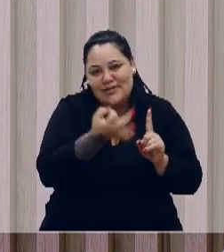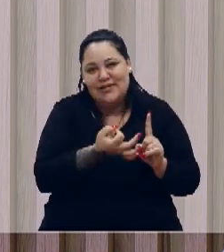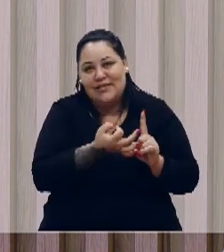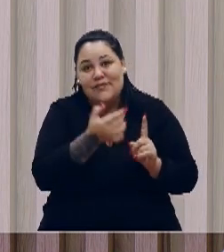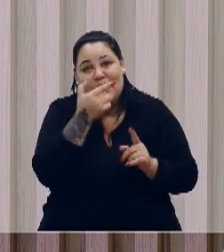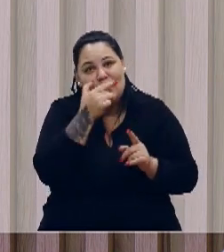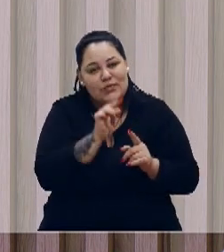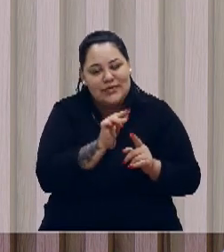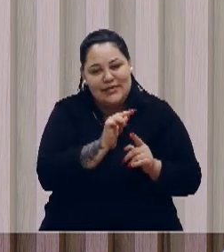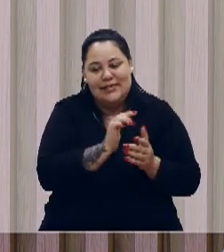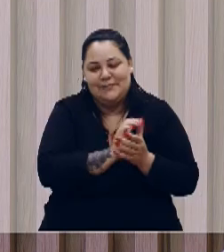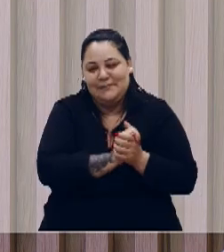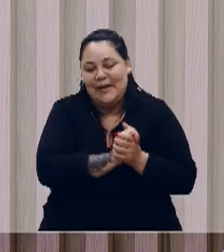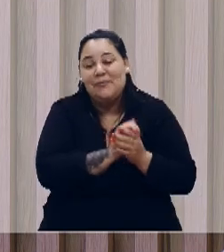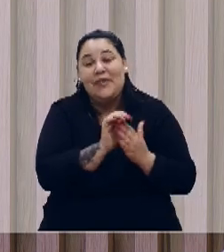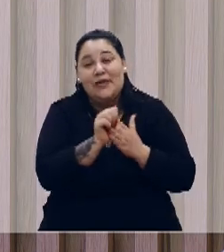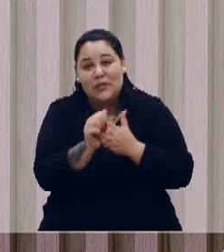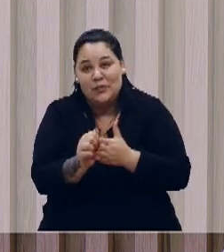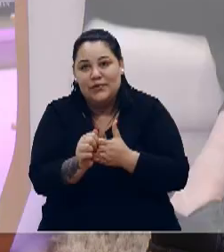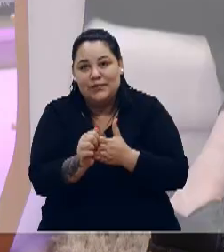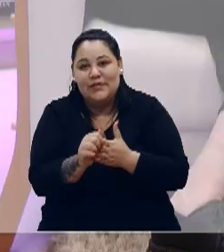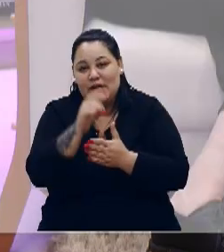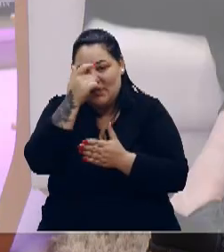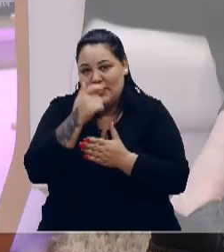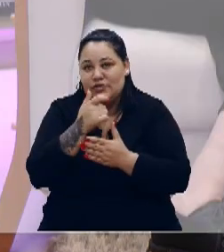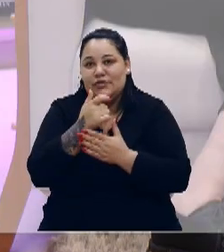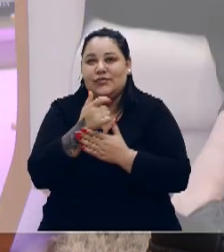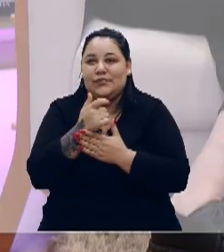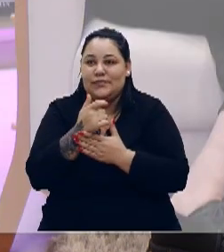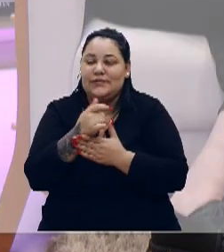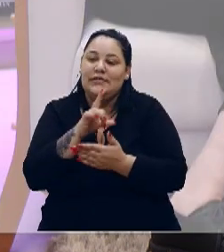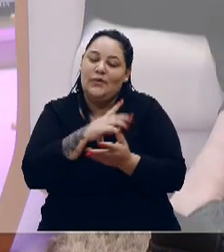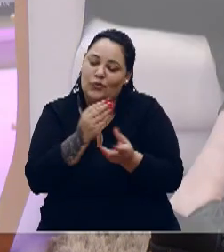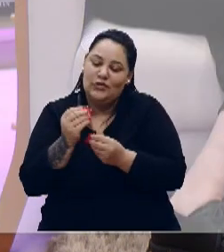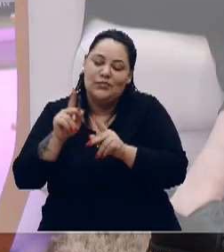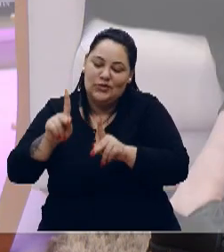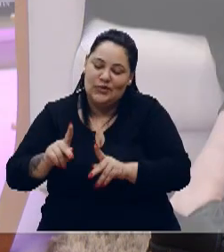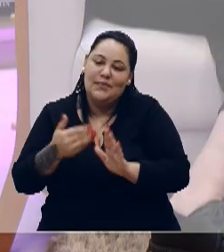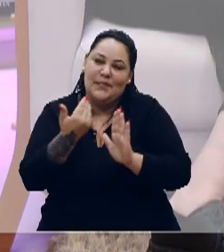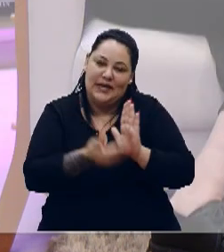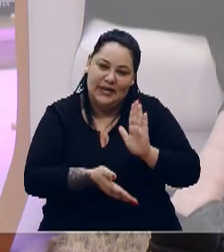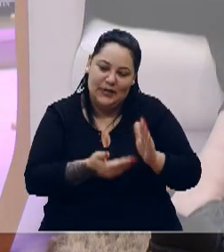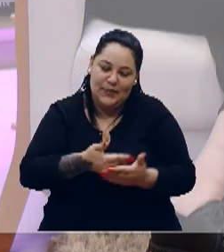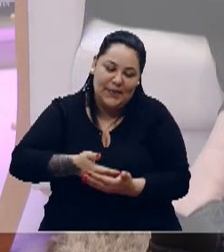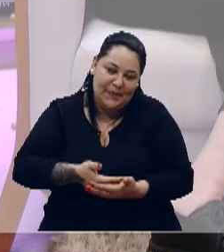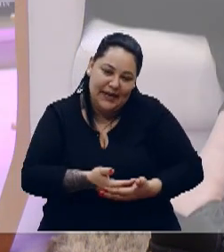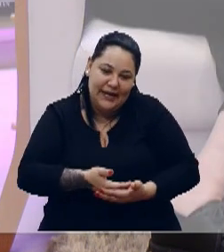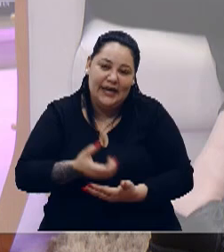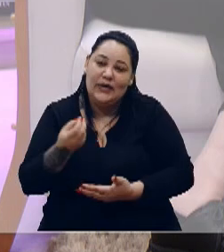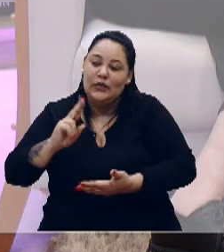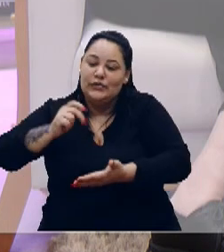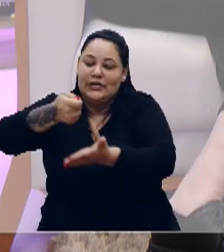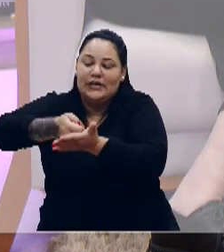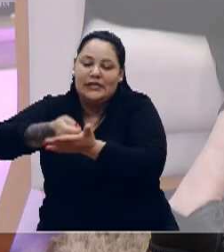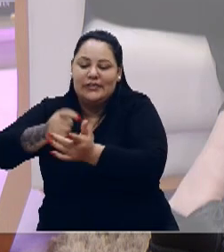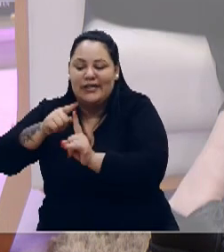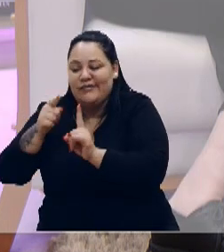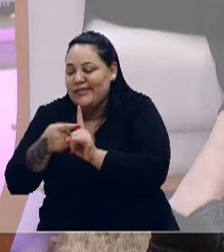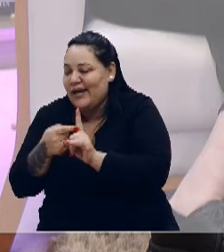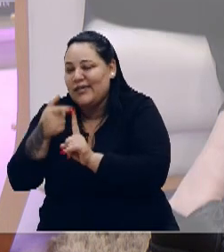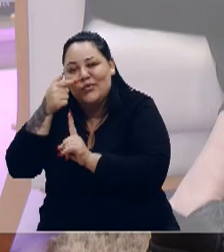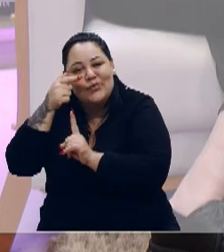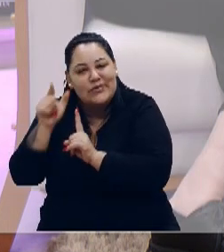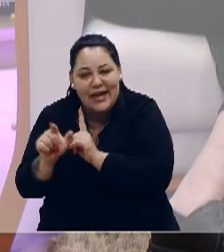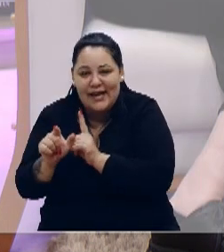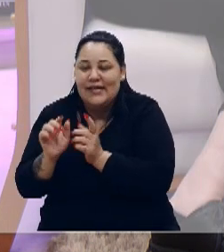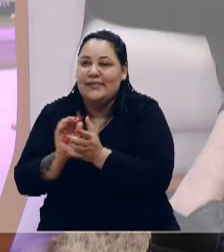vivencia muito isso, a gente acompanha. Acho que todo mundo sabe de alguém que perdeu um bebê ou de alguém que está tentando e não consegue. Acho que